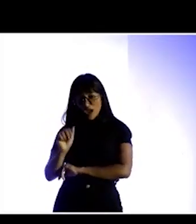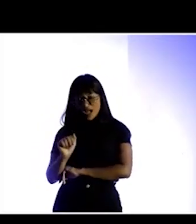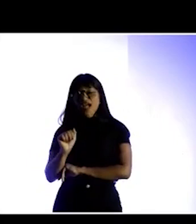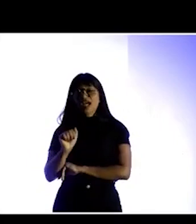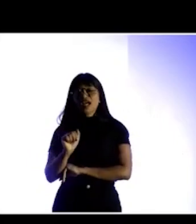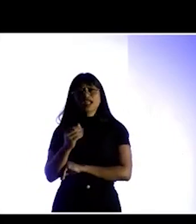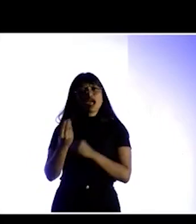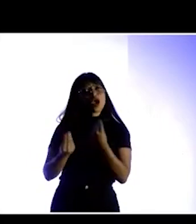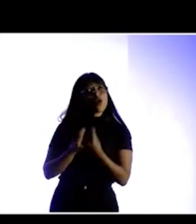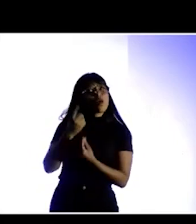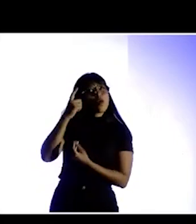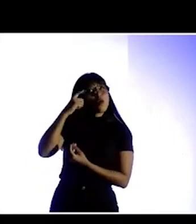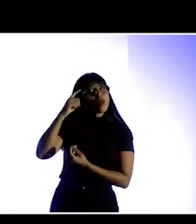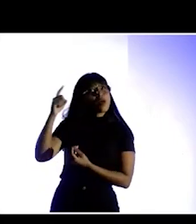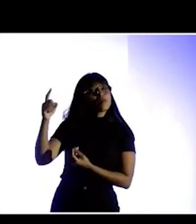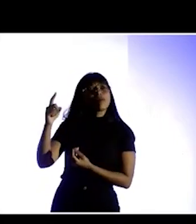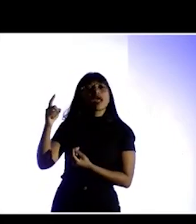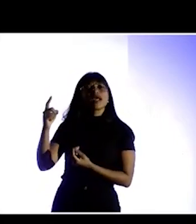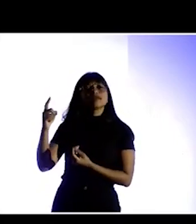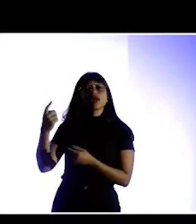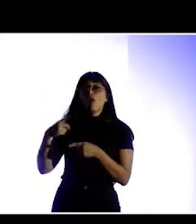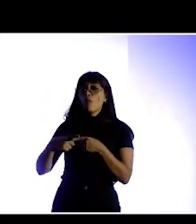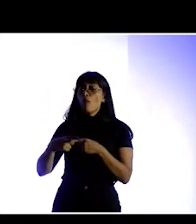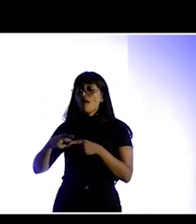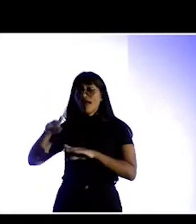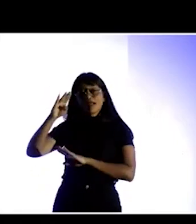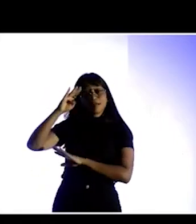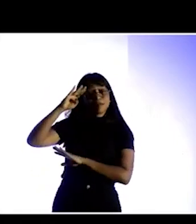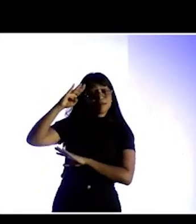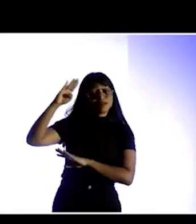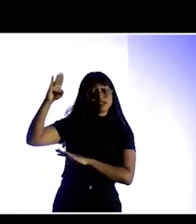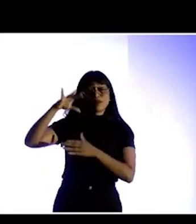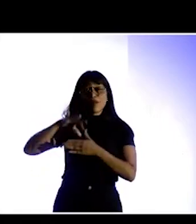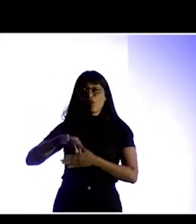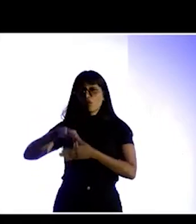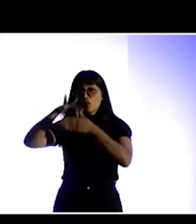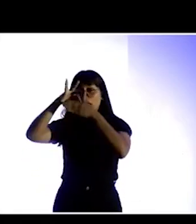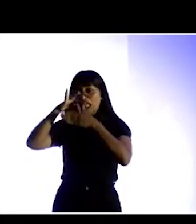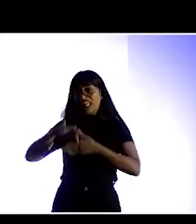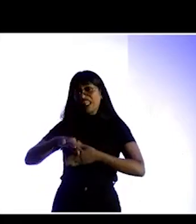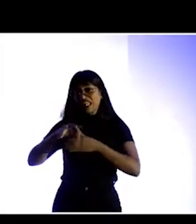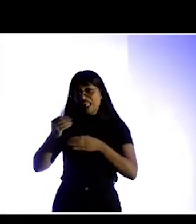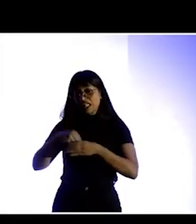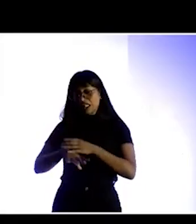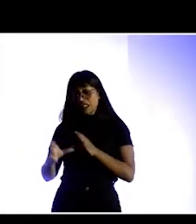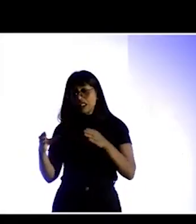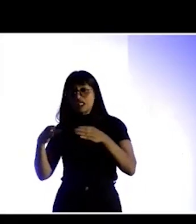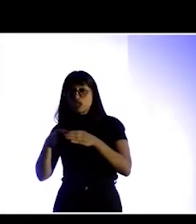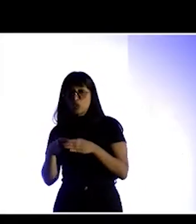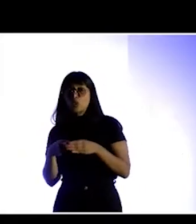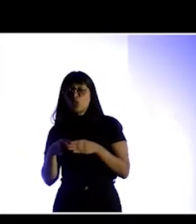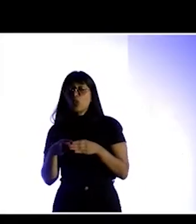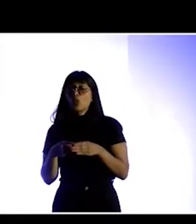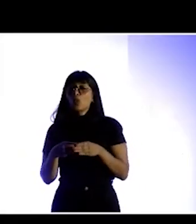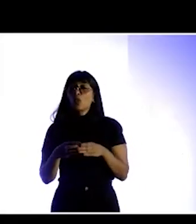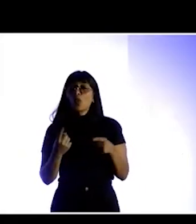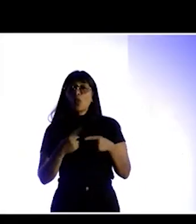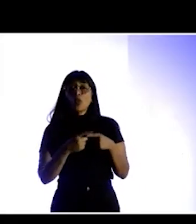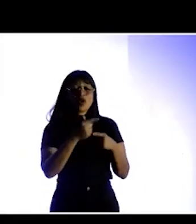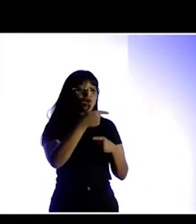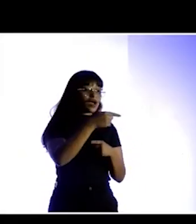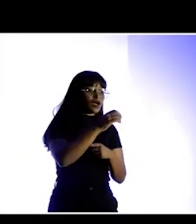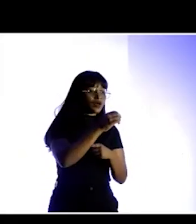participante central, né, da nossa gestão e do planejamento de recursos hídricos, a gente, desde o início da nossa criação, em 2001, 2002, a gente lida com essa questão da mudança do